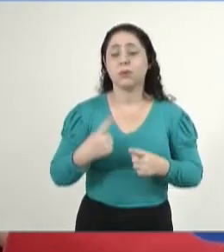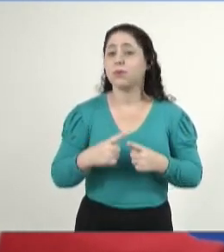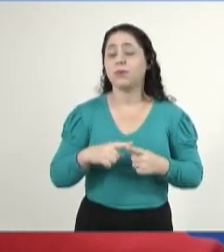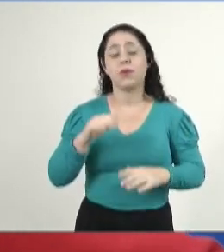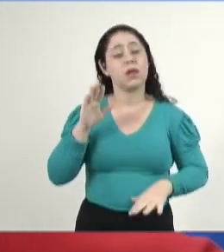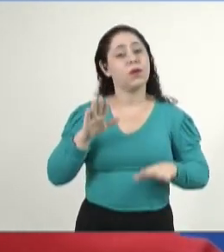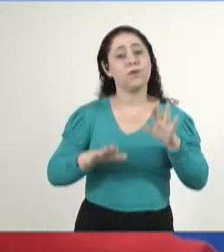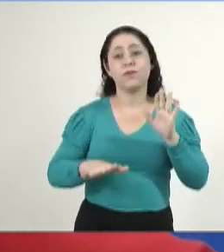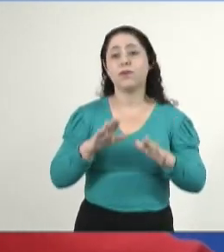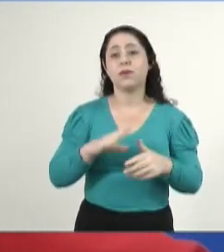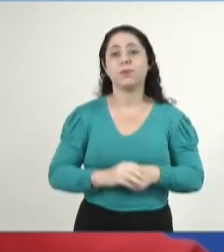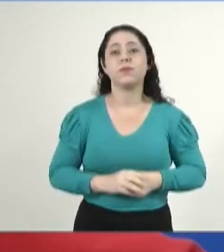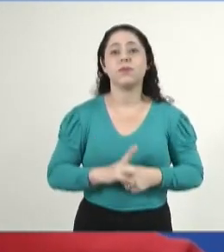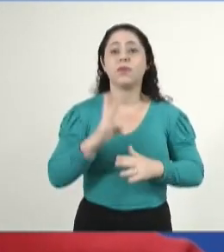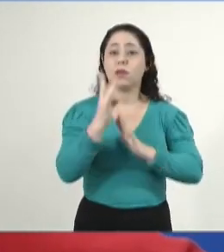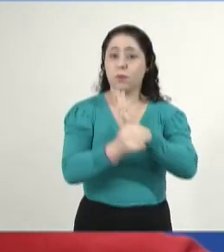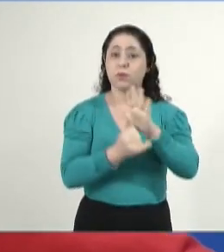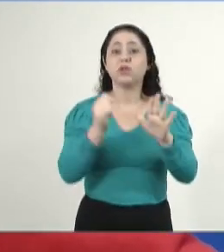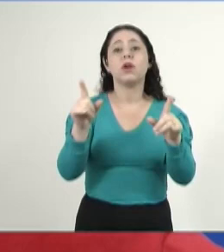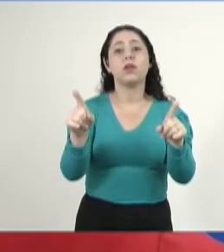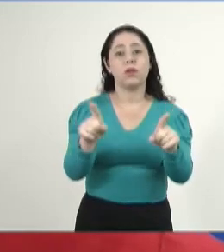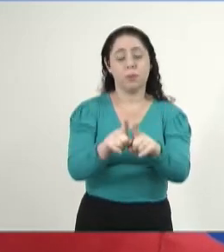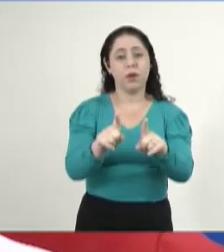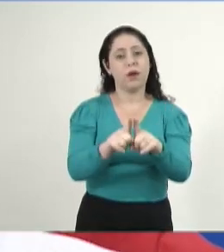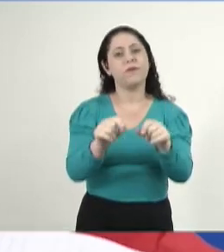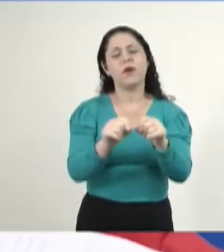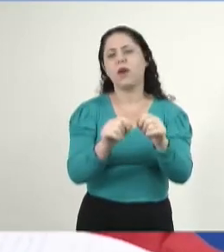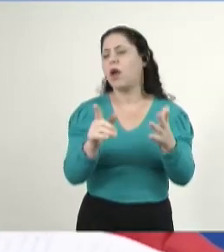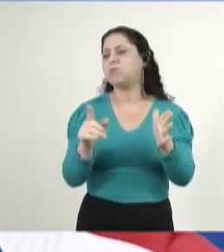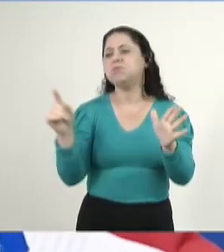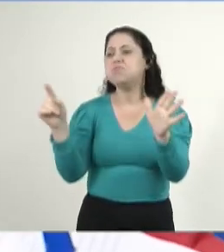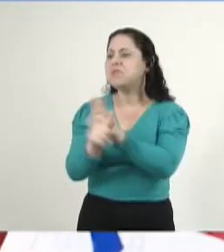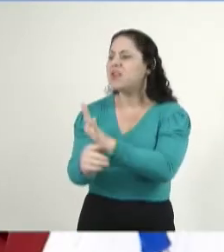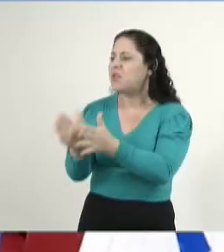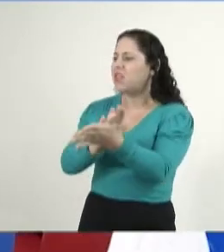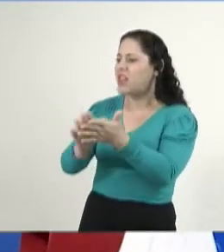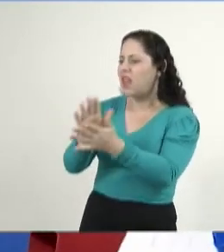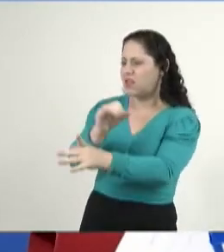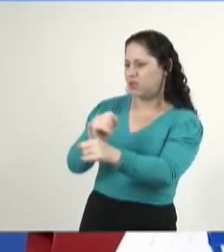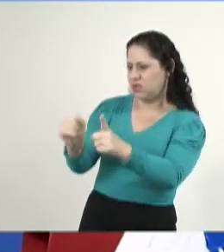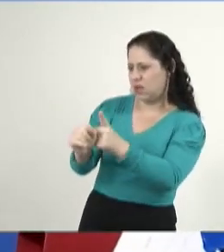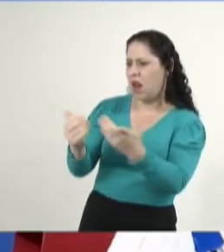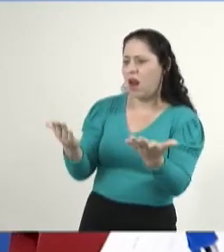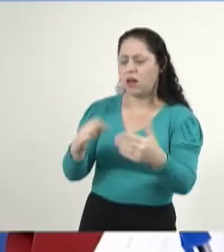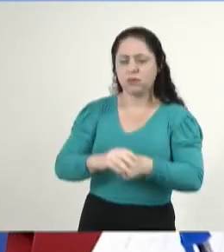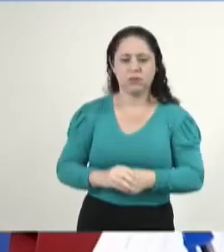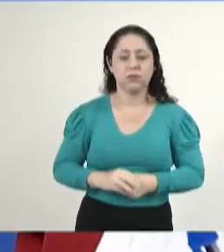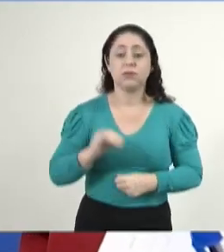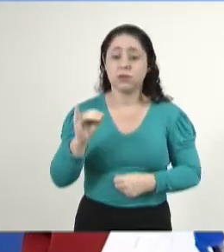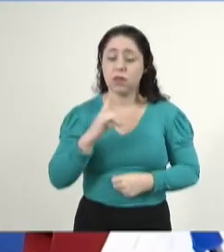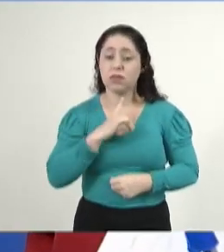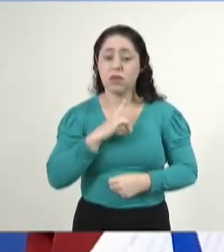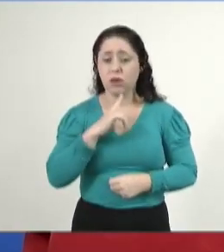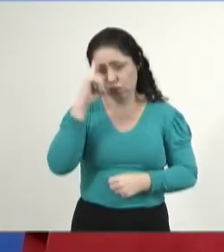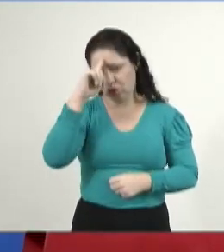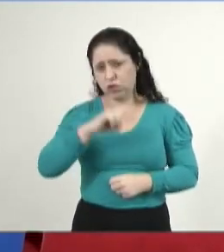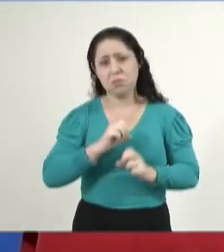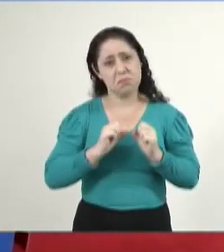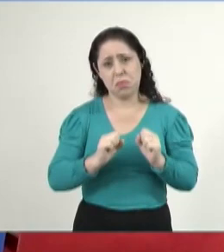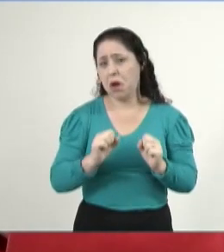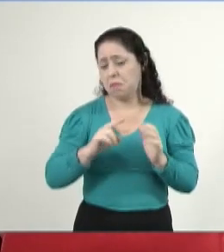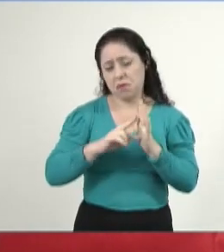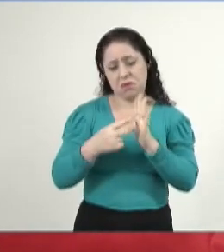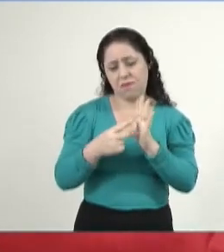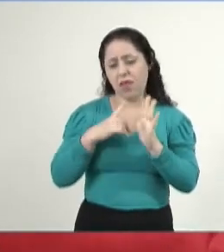muitas vezes esses projetos são feitos sem ao menos consultar a sociedade para ver se essa data possui